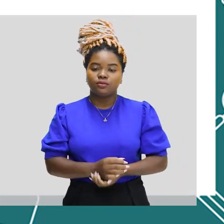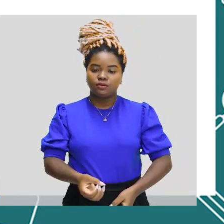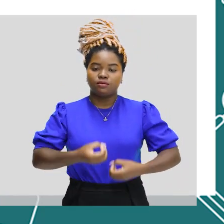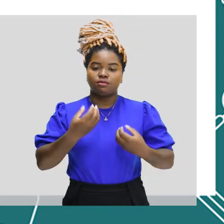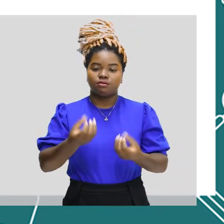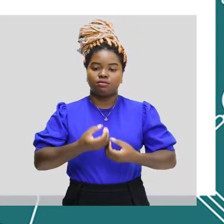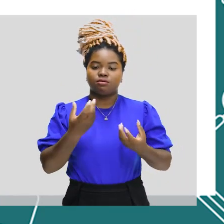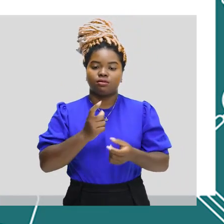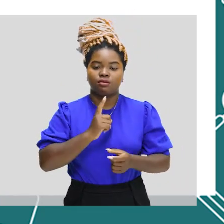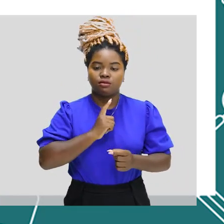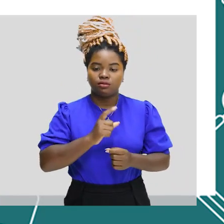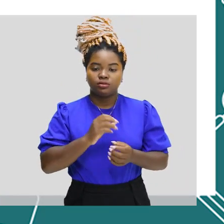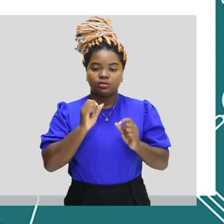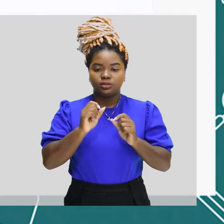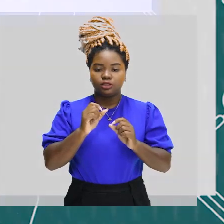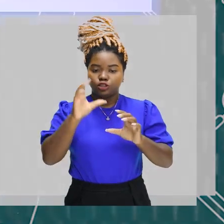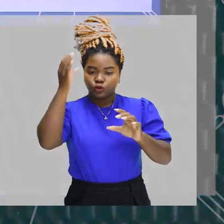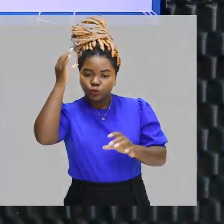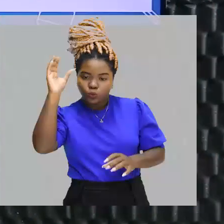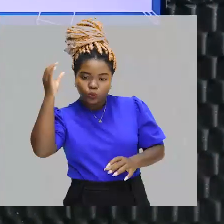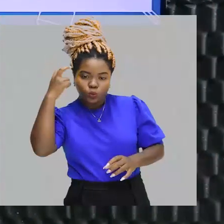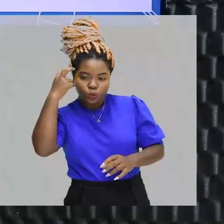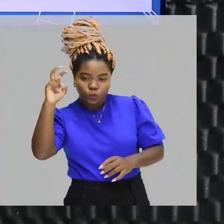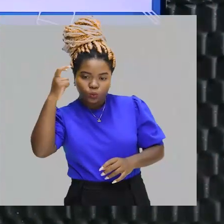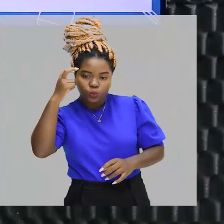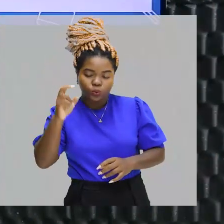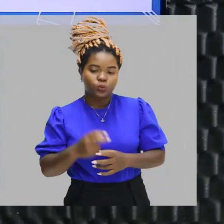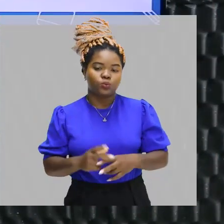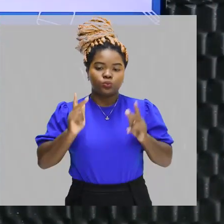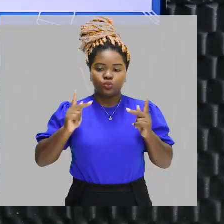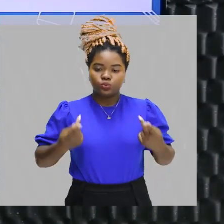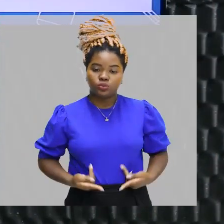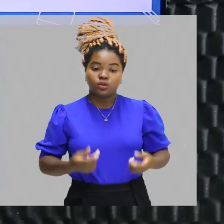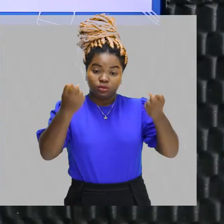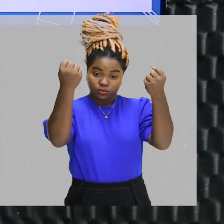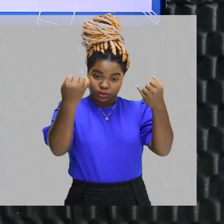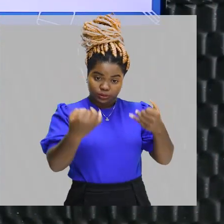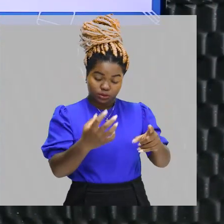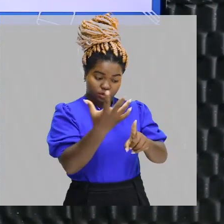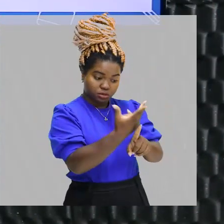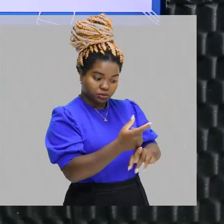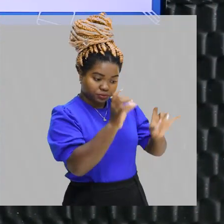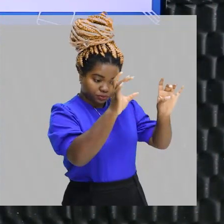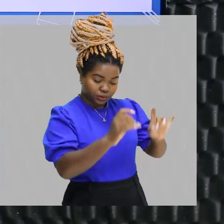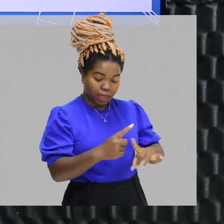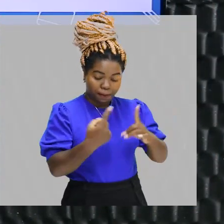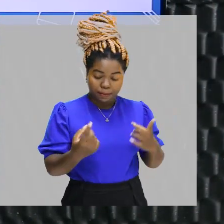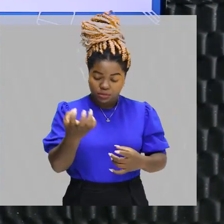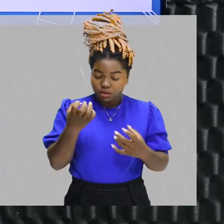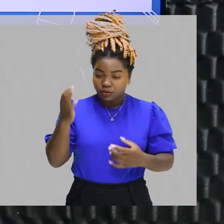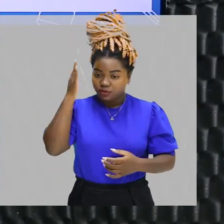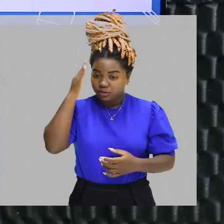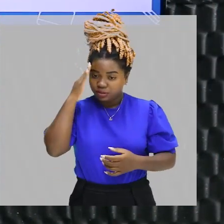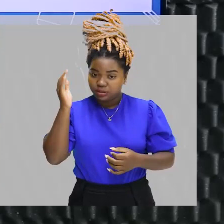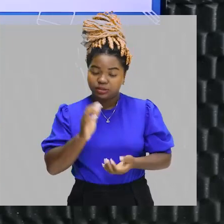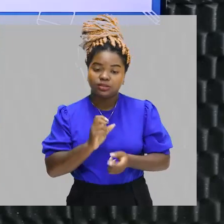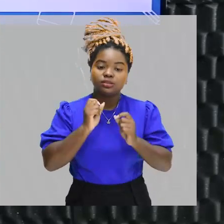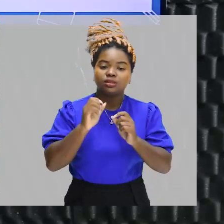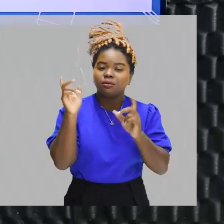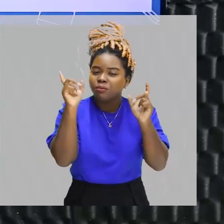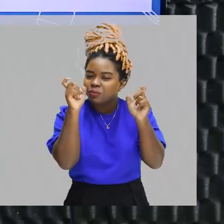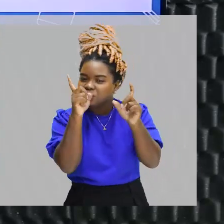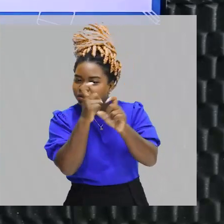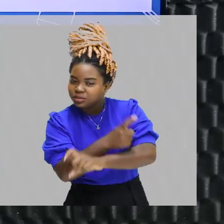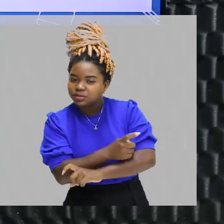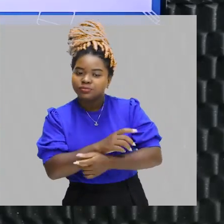encontrada na sociedade de culturas humanas. Ou seja, a gente vai falar de arte especificamente, só que eu quero que vocês entendam uma coisa que é muito difícil, principalmente as